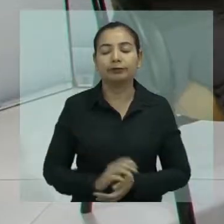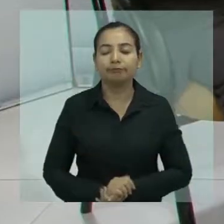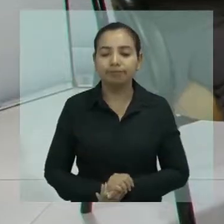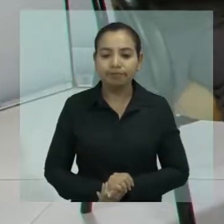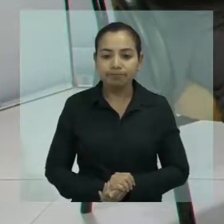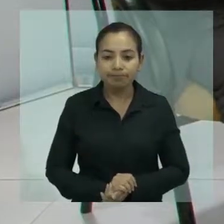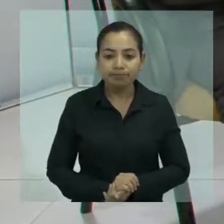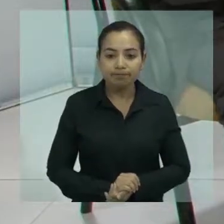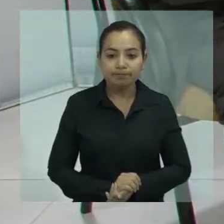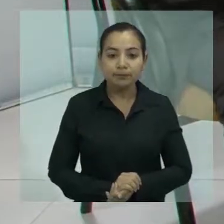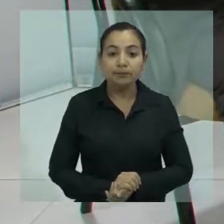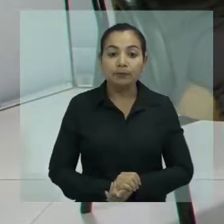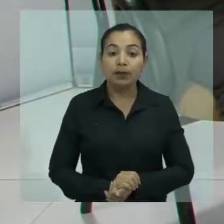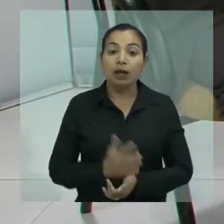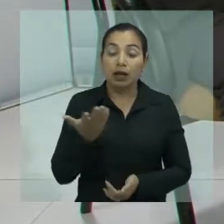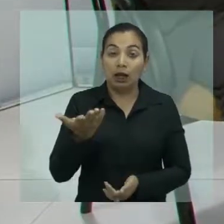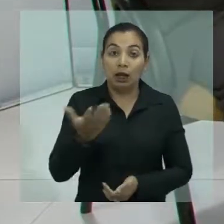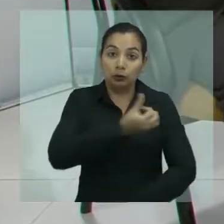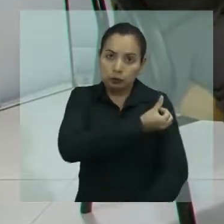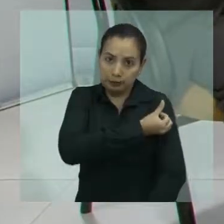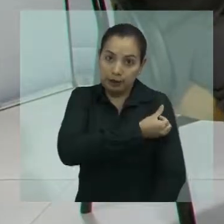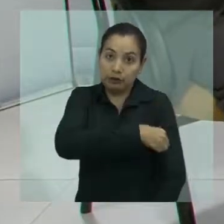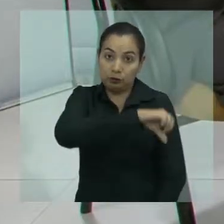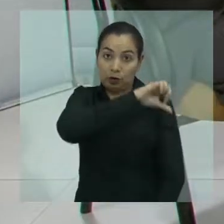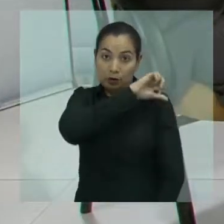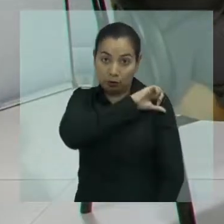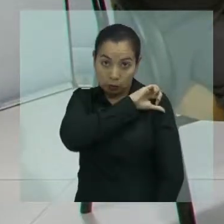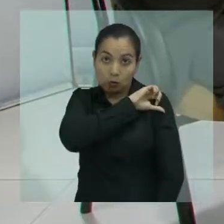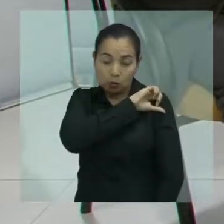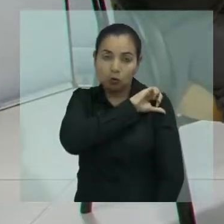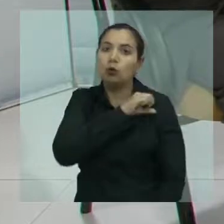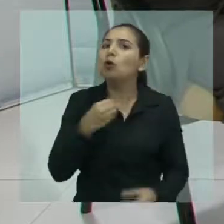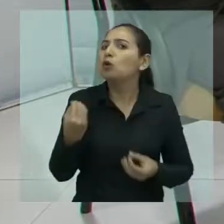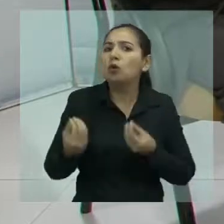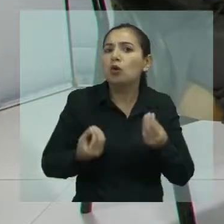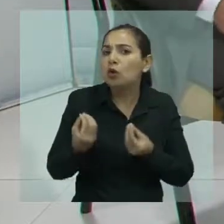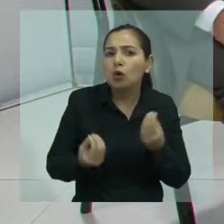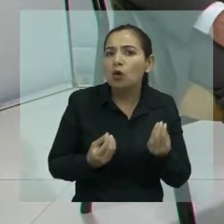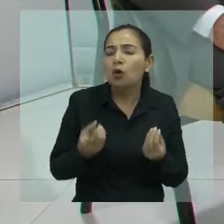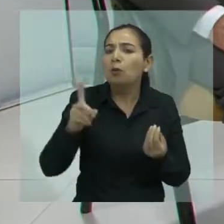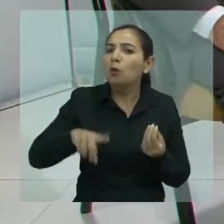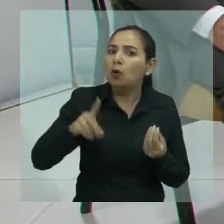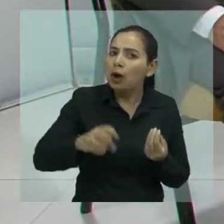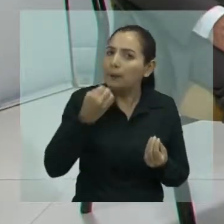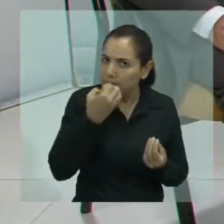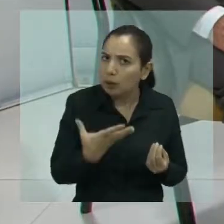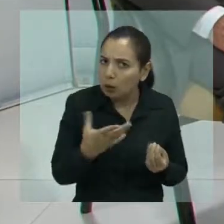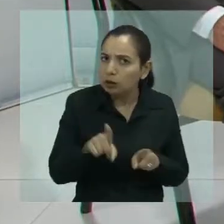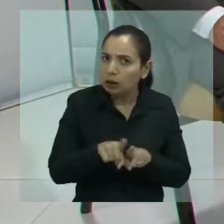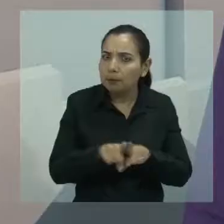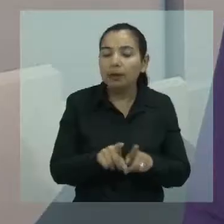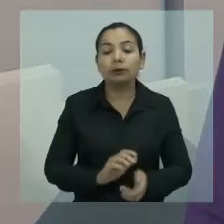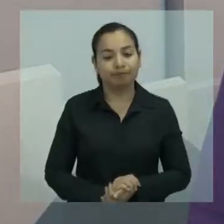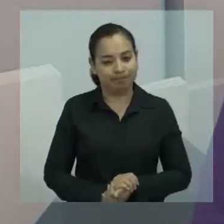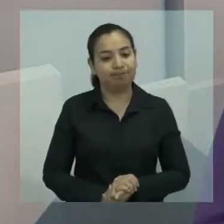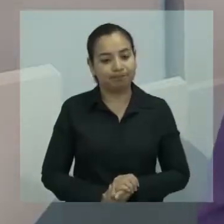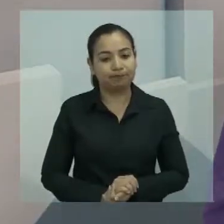99,5% dos municípios. Apenas um não conseguiu alcançar a meta projetada. E no caso, assim, do 6º